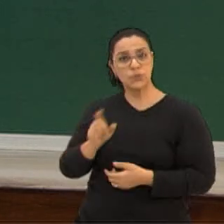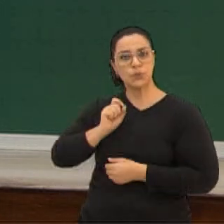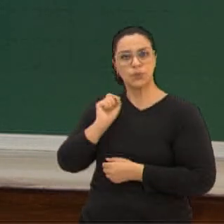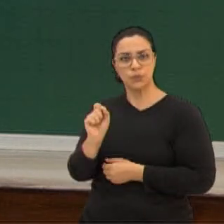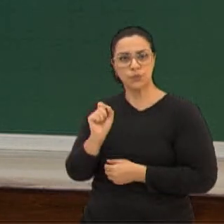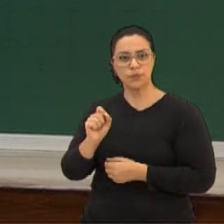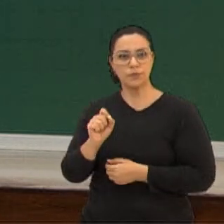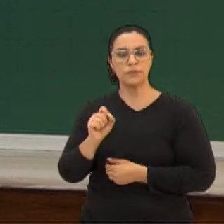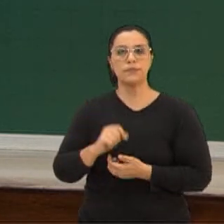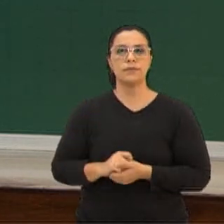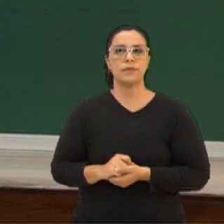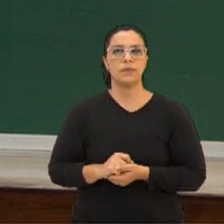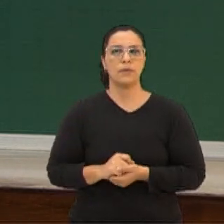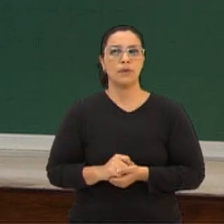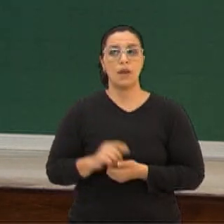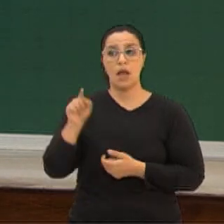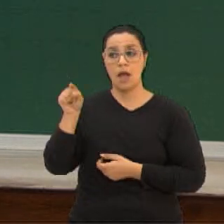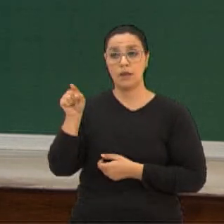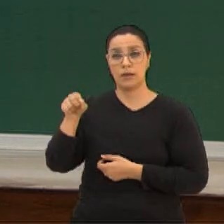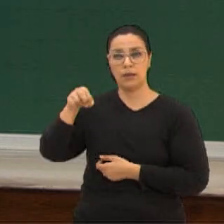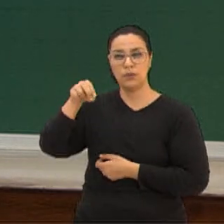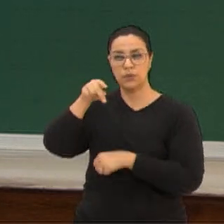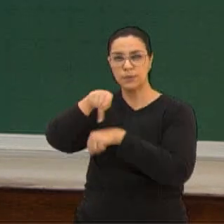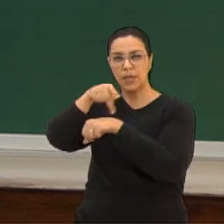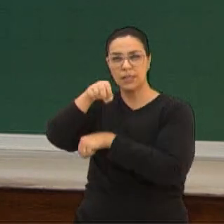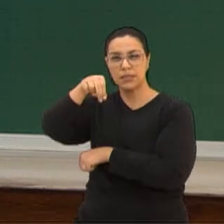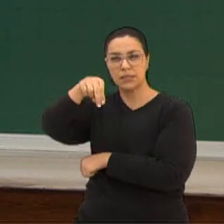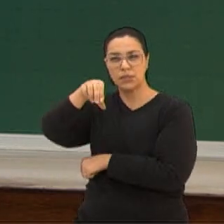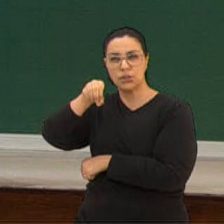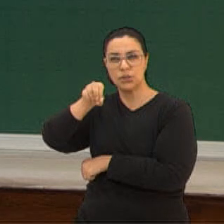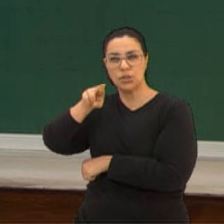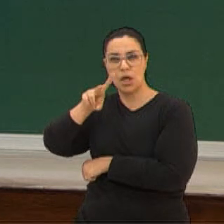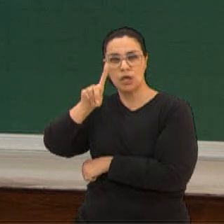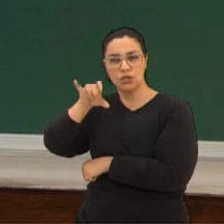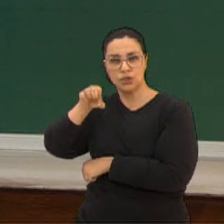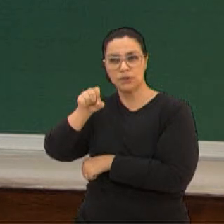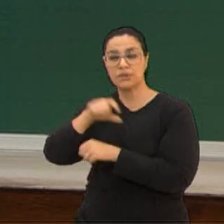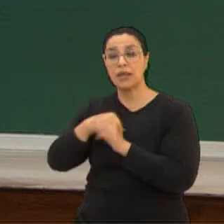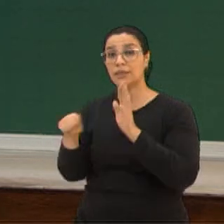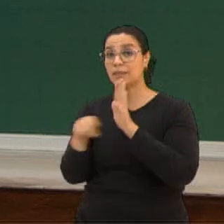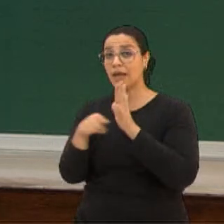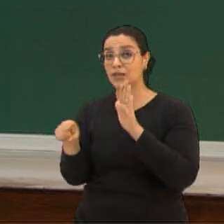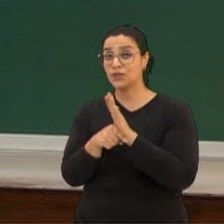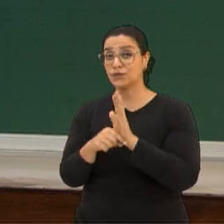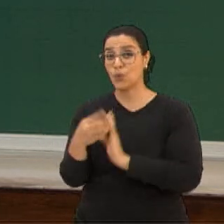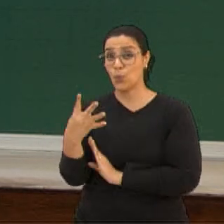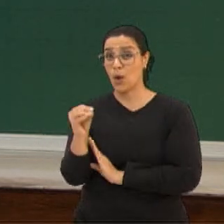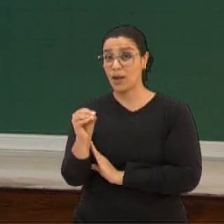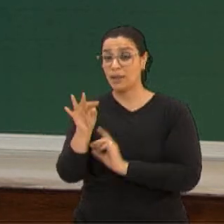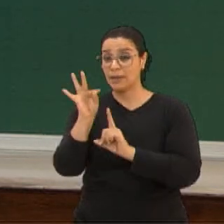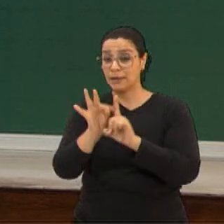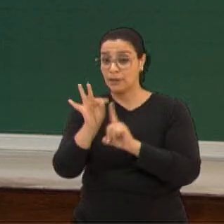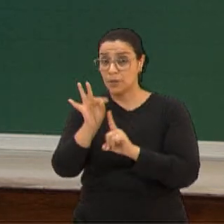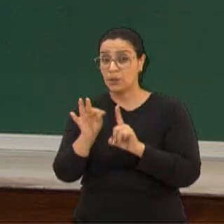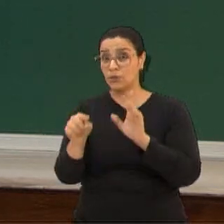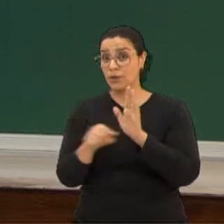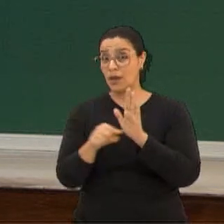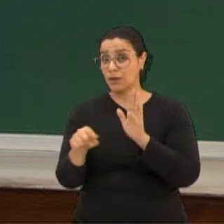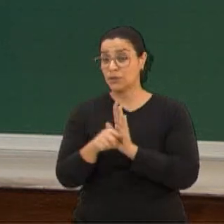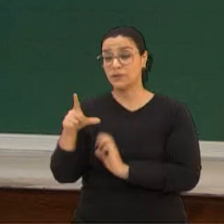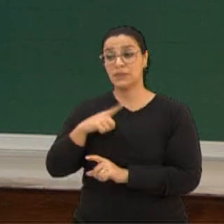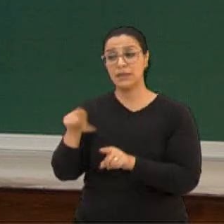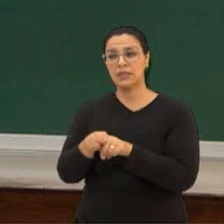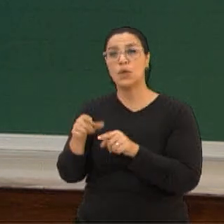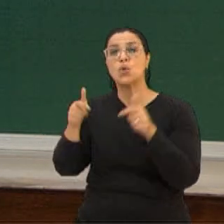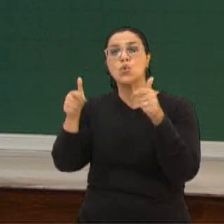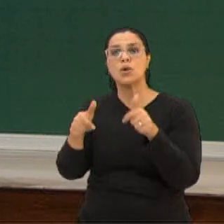dizendo que os países nórdicos têm temperaturas abaixo de 40 graus e que vêm sendo buscados como